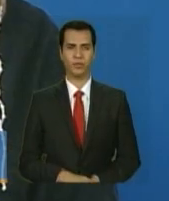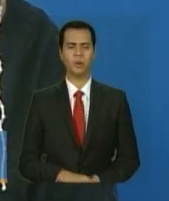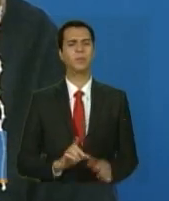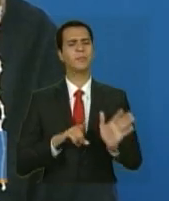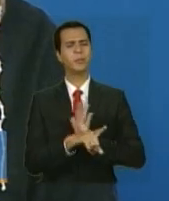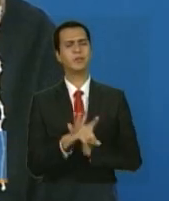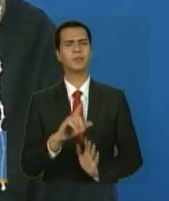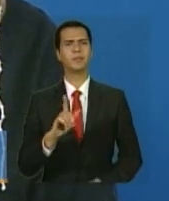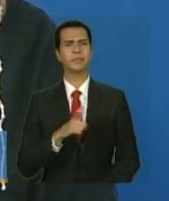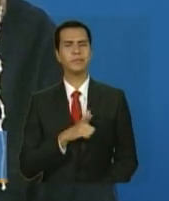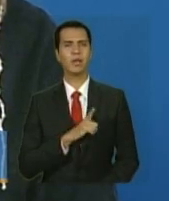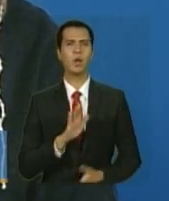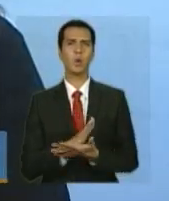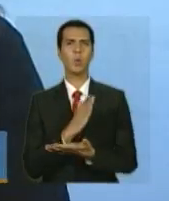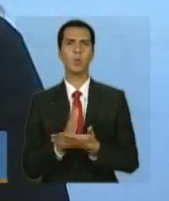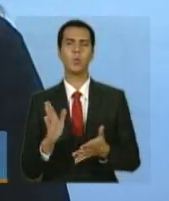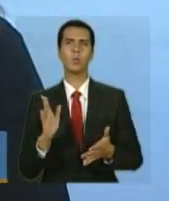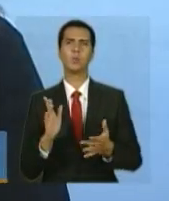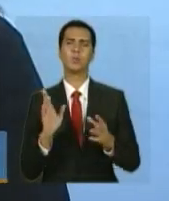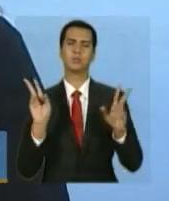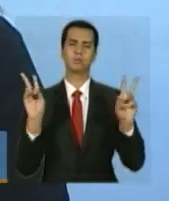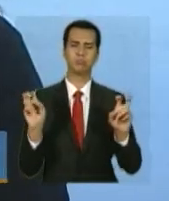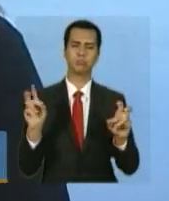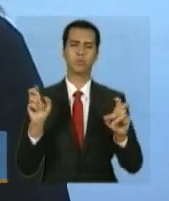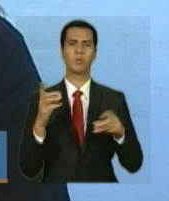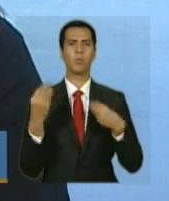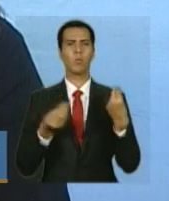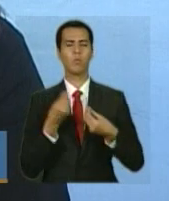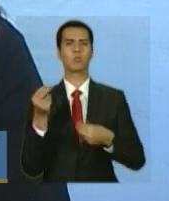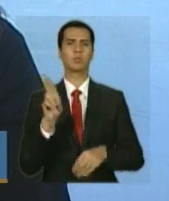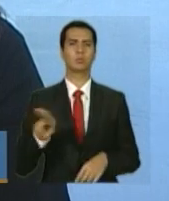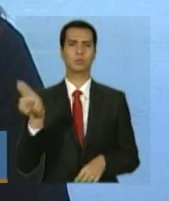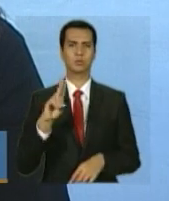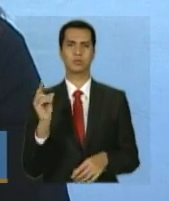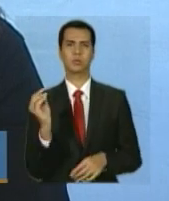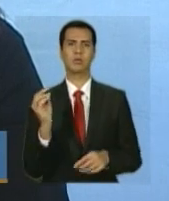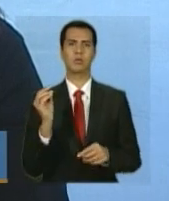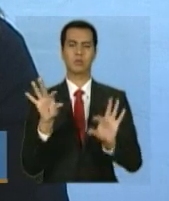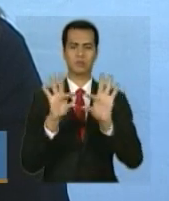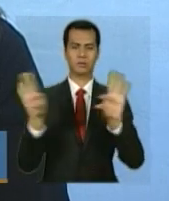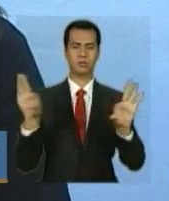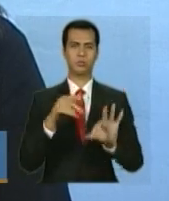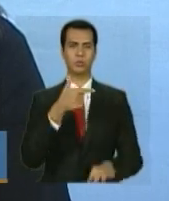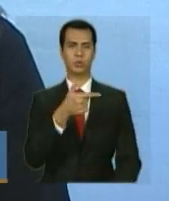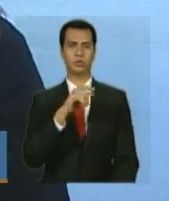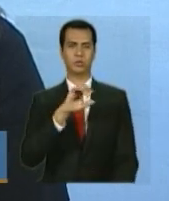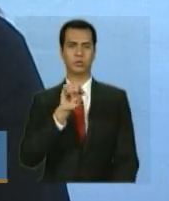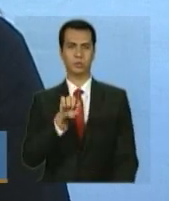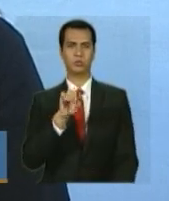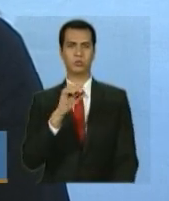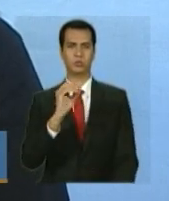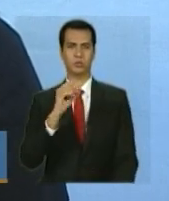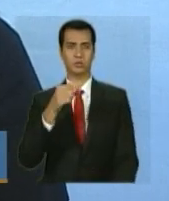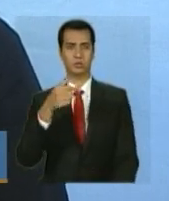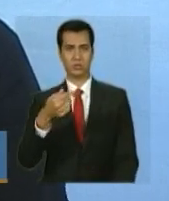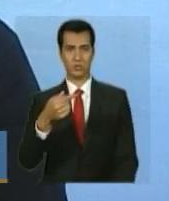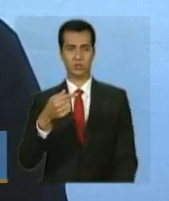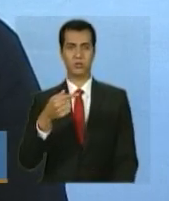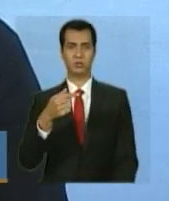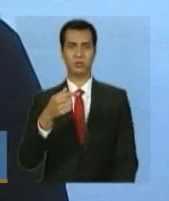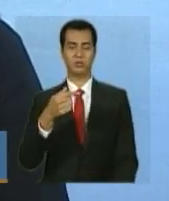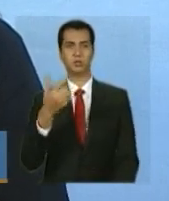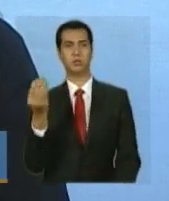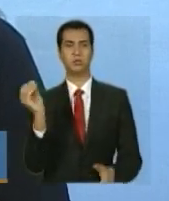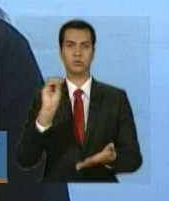instrução operacional que oriente a melhor forma de utilizar o campo 2.07 do formulário suplementar